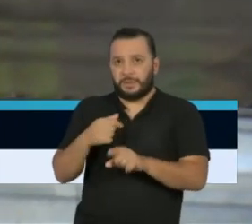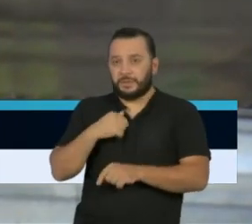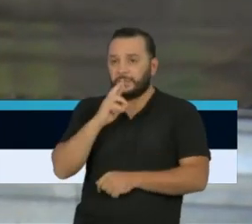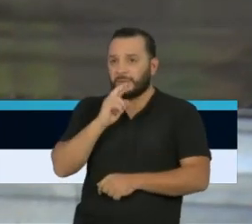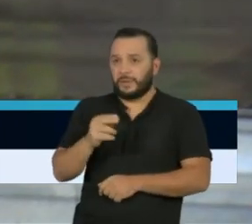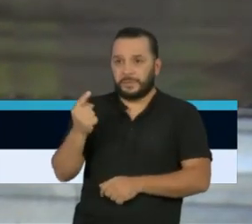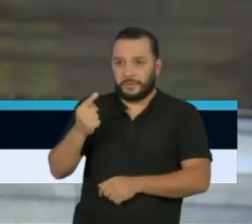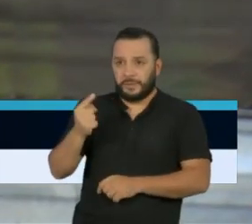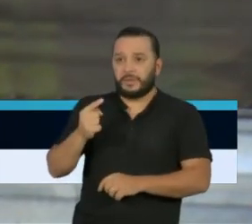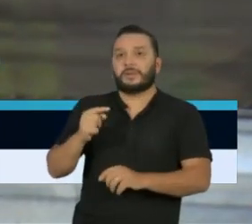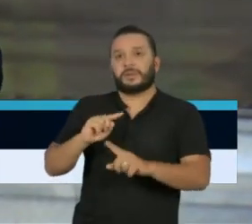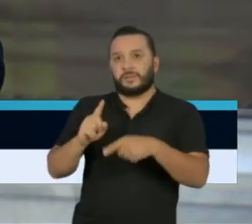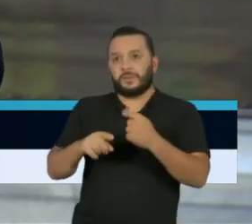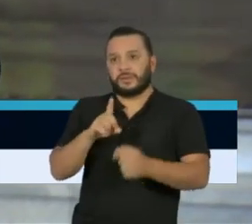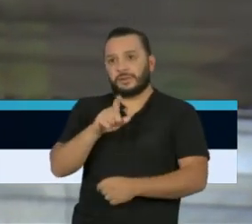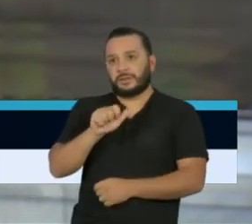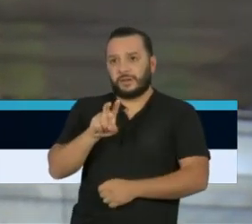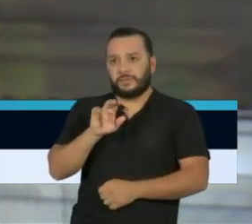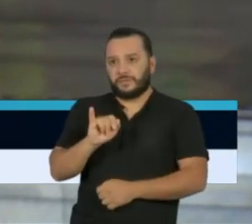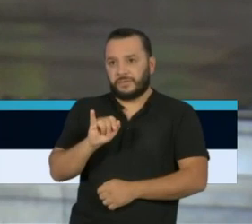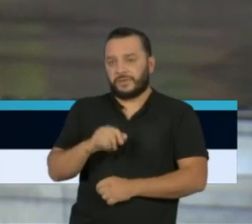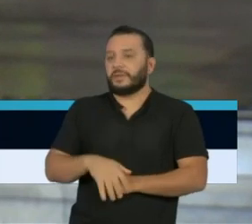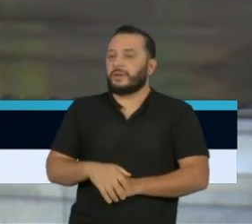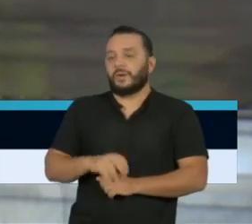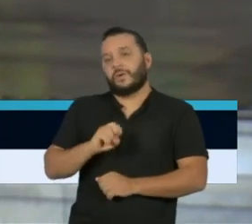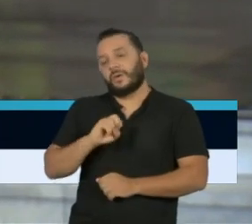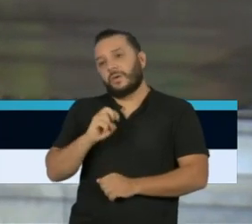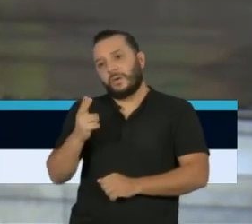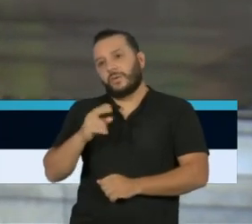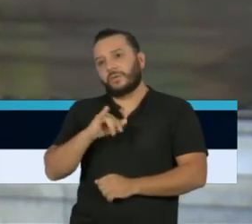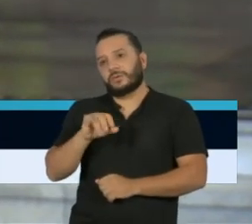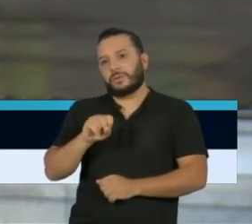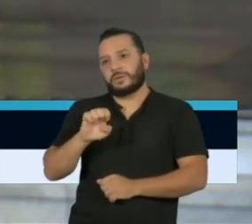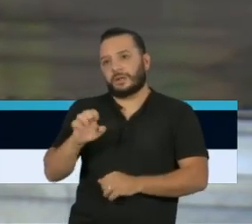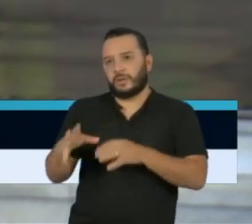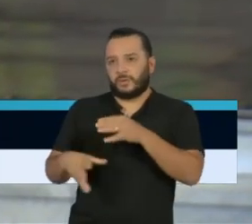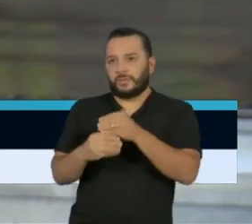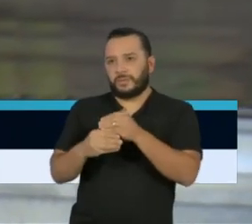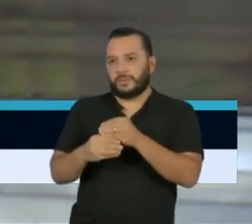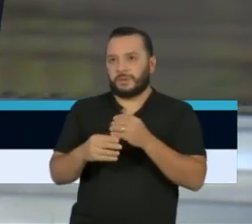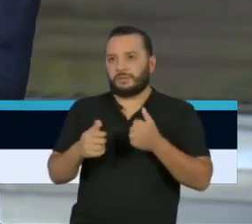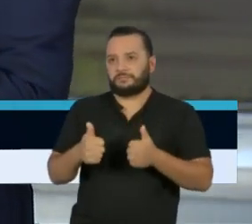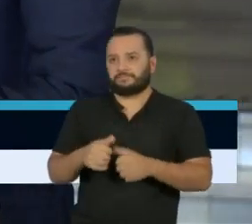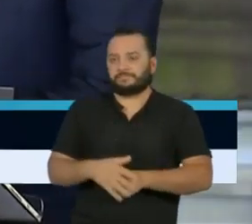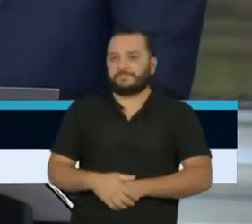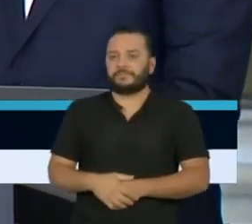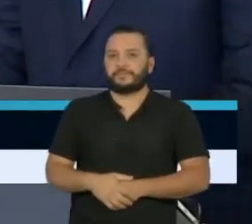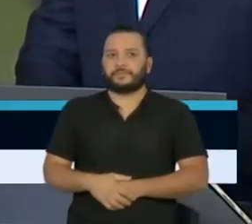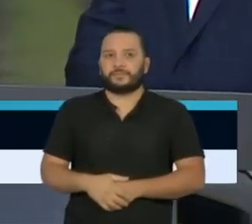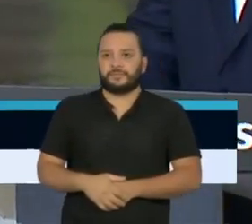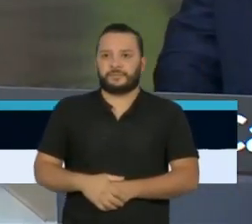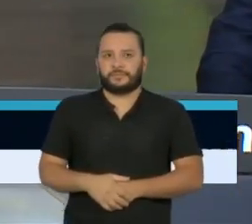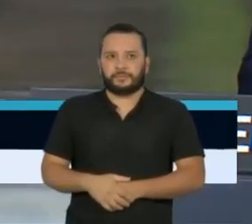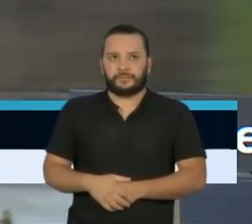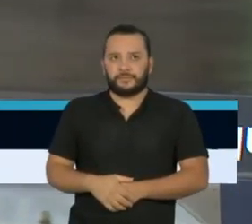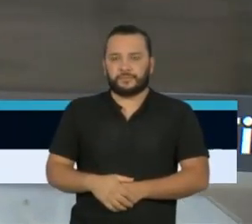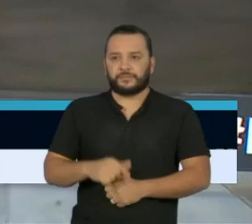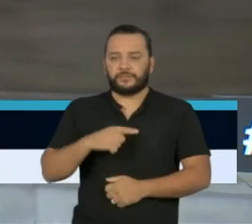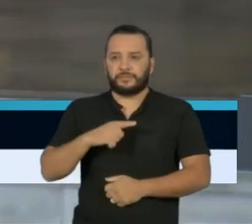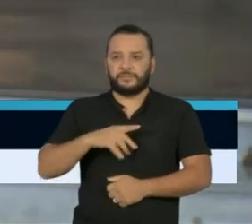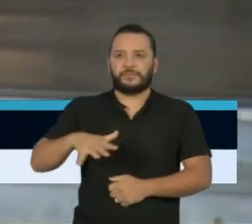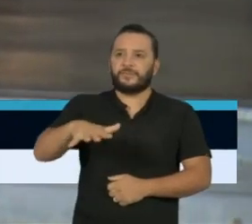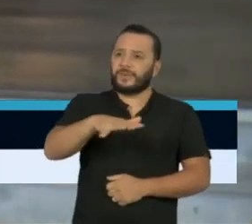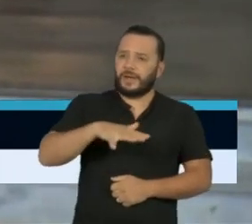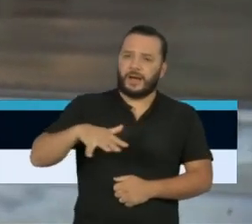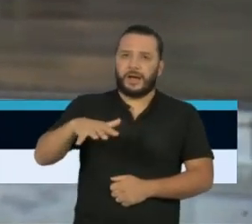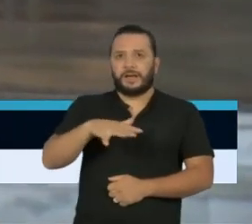Depois vamos ao doutor Davi Uip ou ao doutor Germa para a complementação da sua primeira pergunta. Bruno. O sistema de saúde do município não